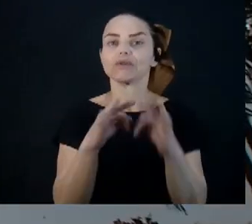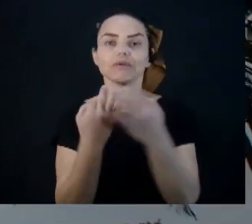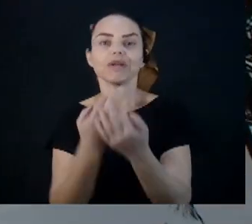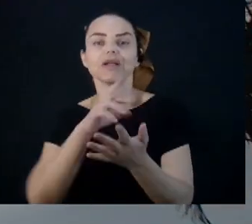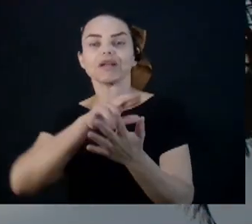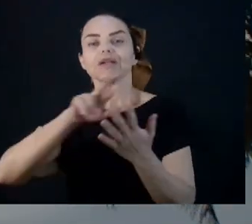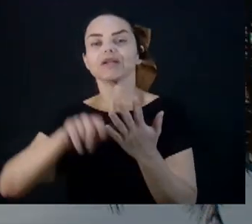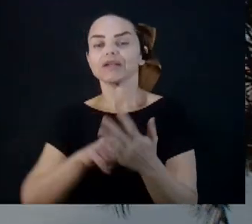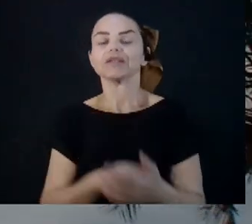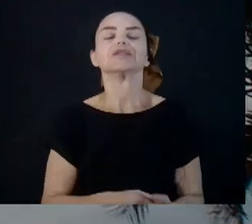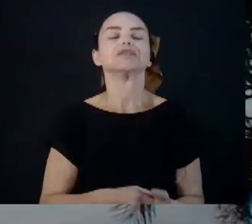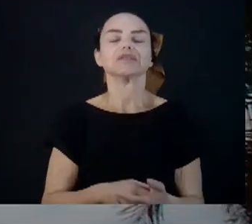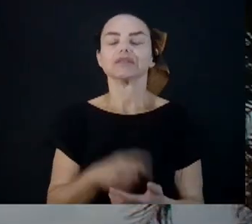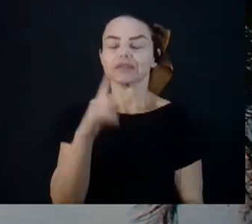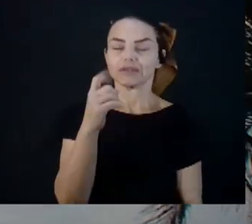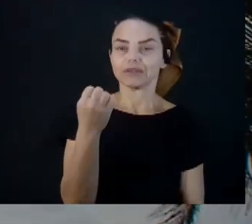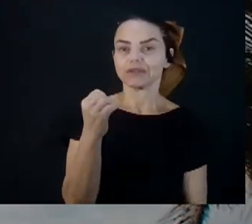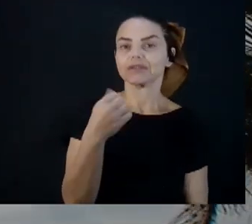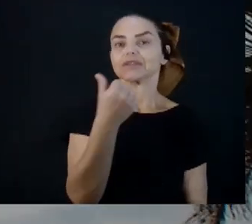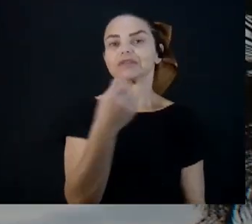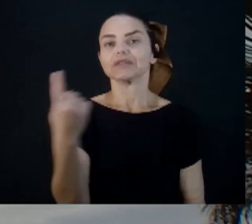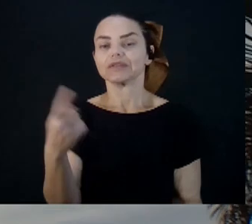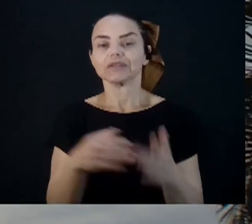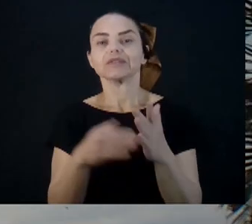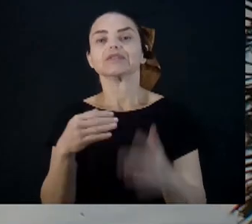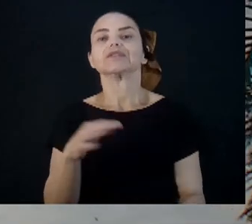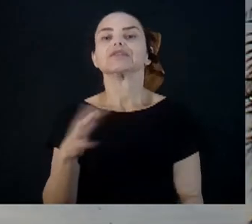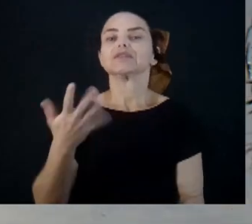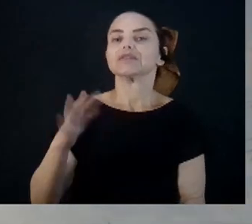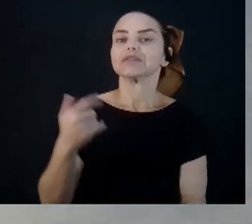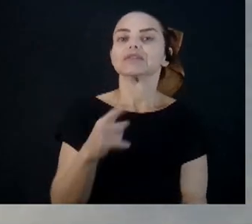entre 1861 até mais ou menos